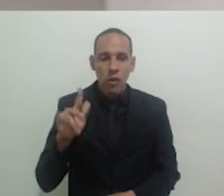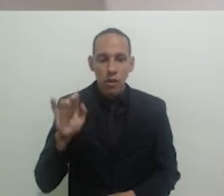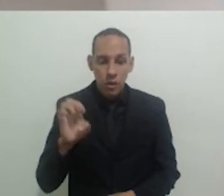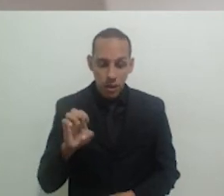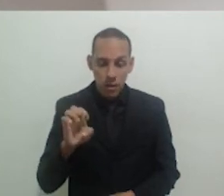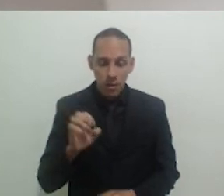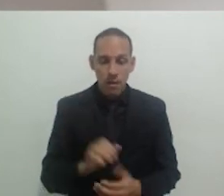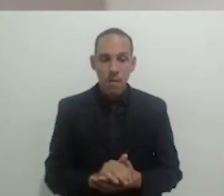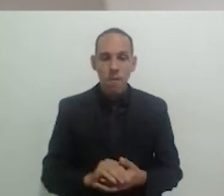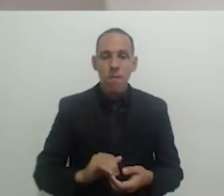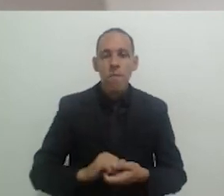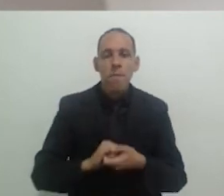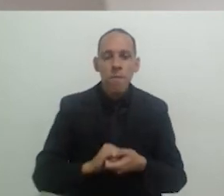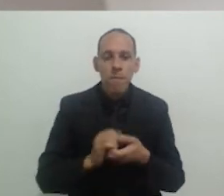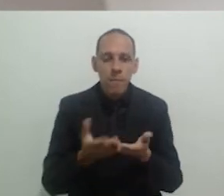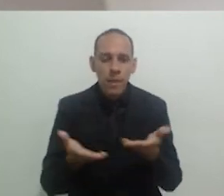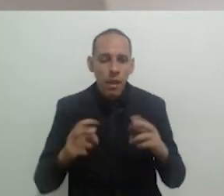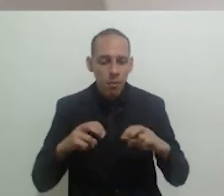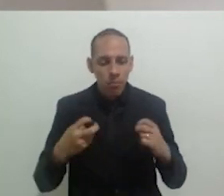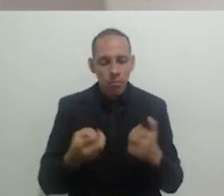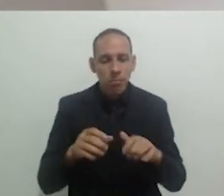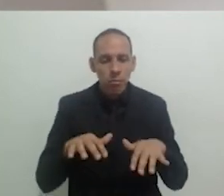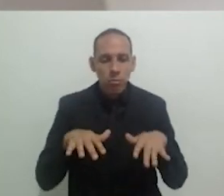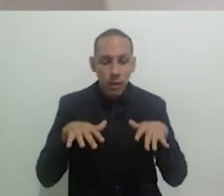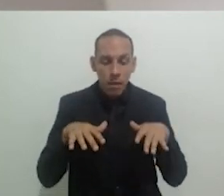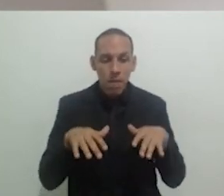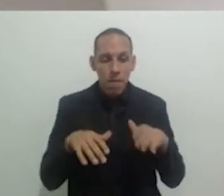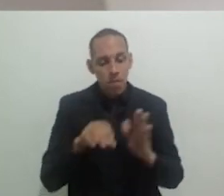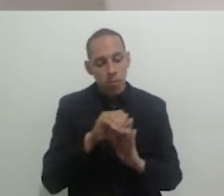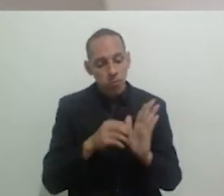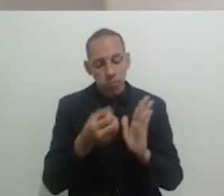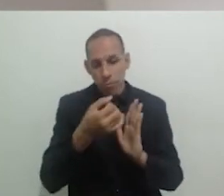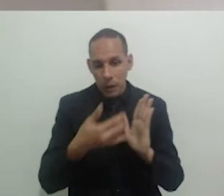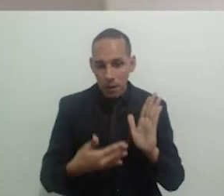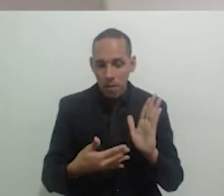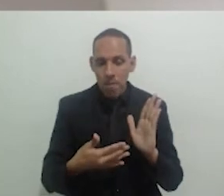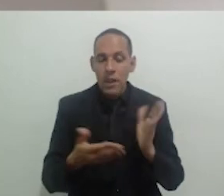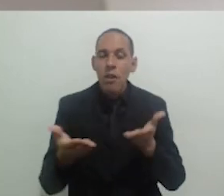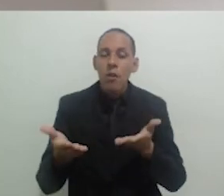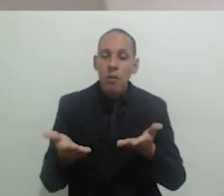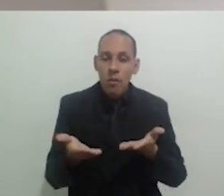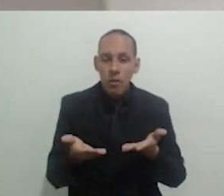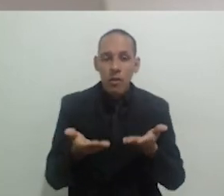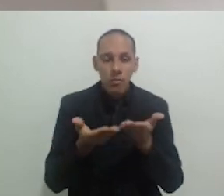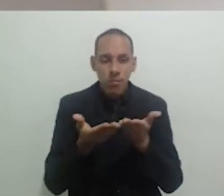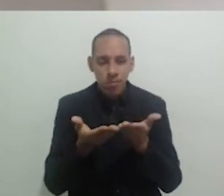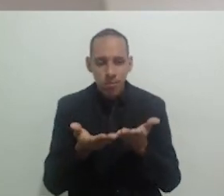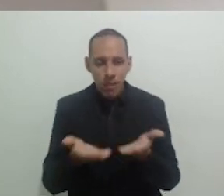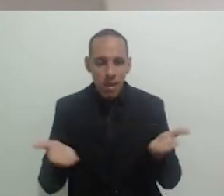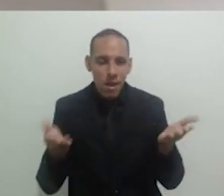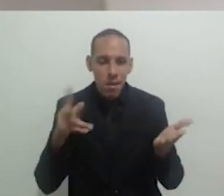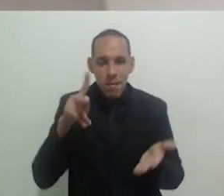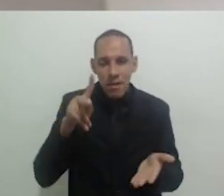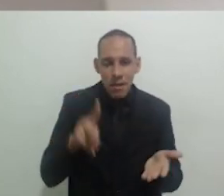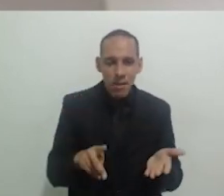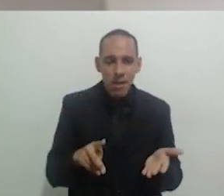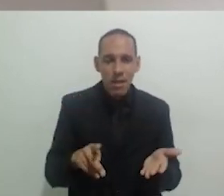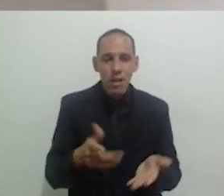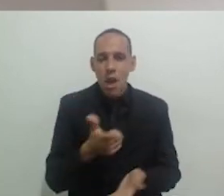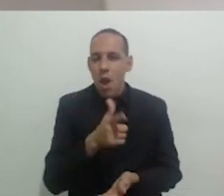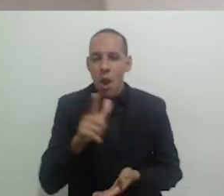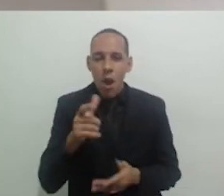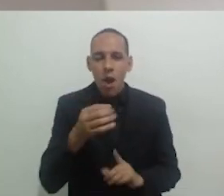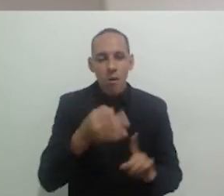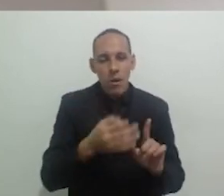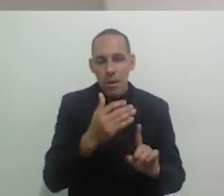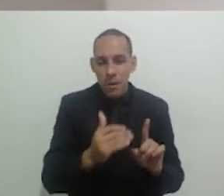Plenário, vale-me do presente para convidar essa digníssima presidência e os eminentes desembargadores e